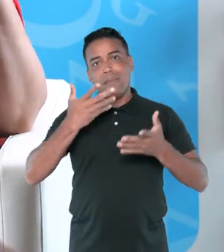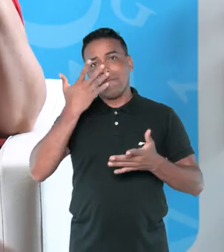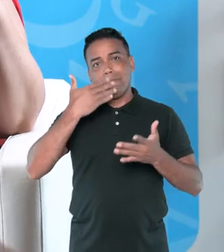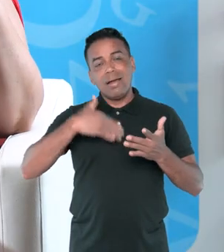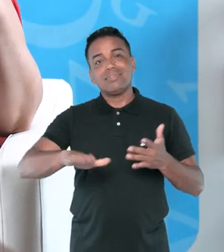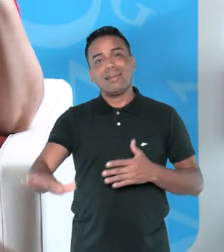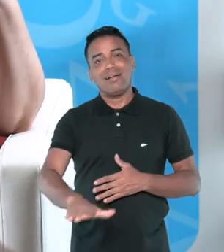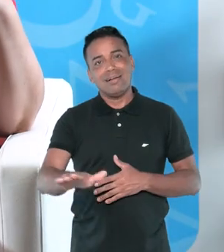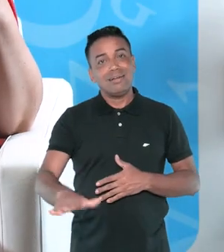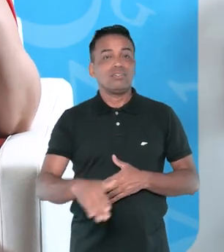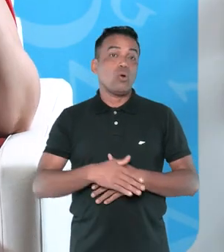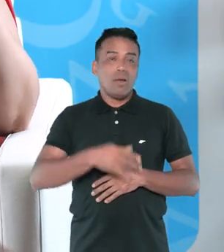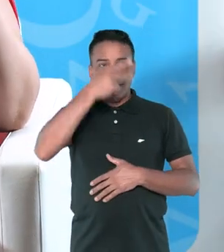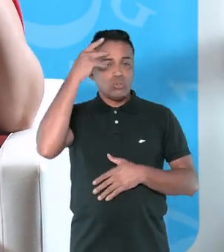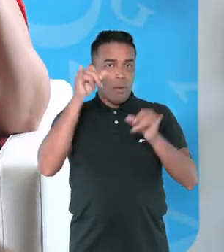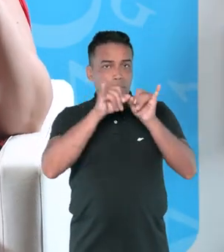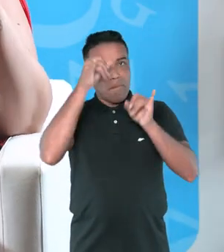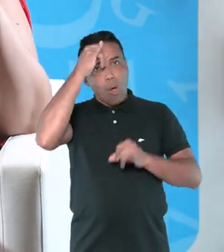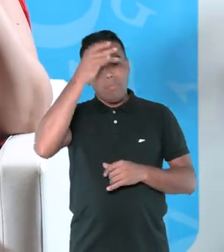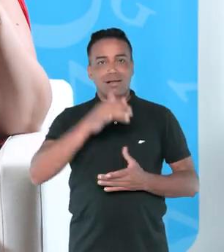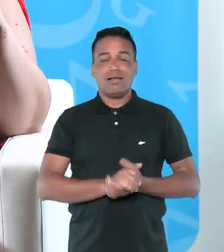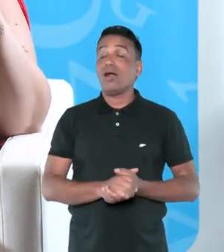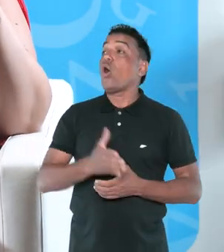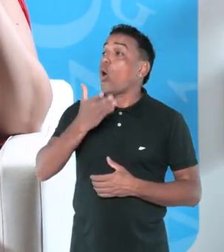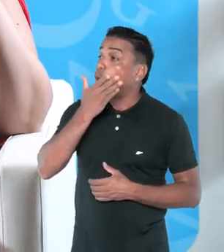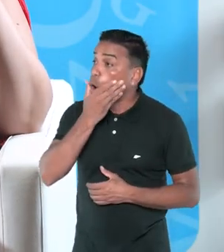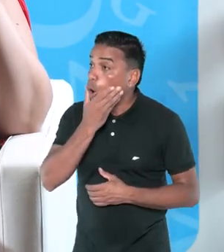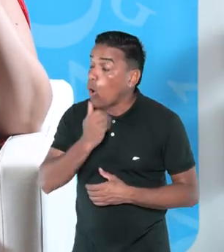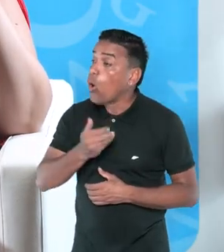criança, ou fala com uma pessoa abestada. O homem